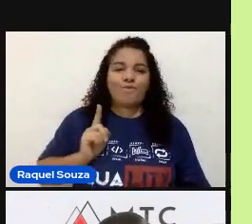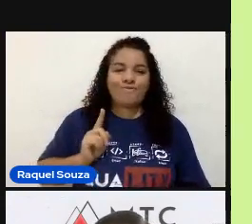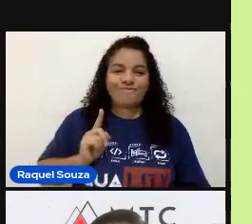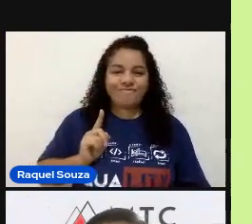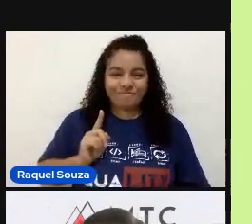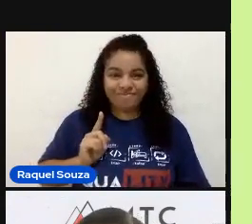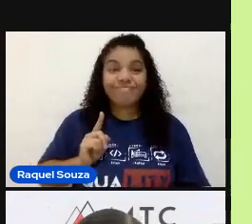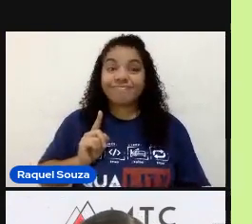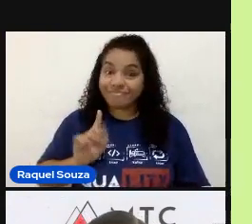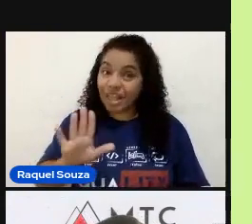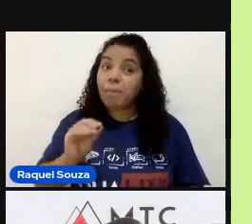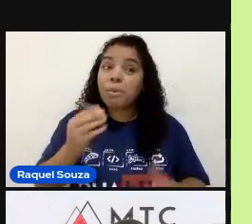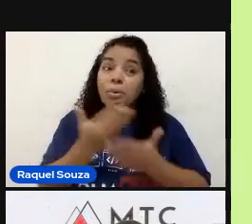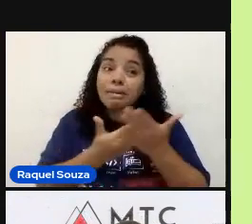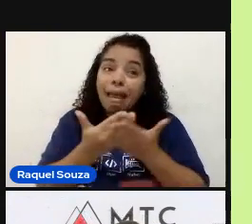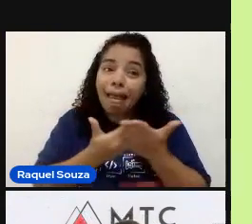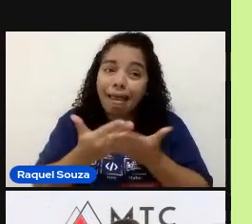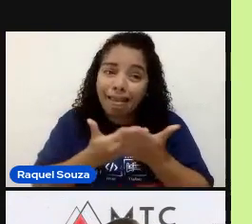terapia, viu, gente?